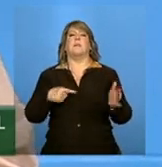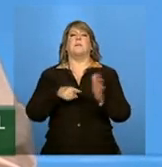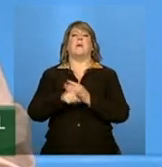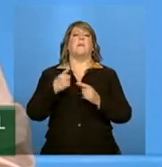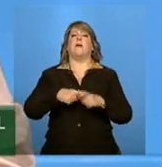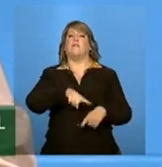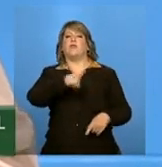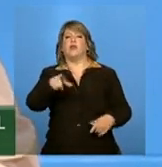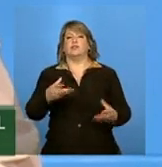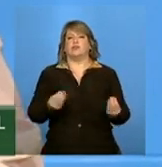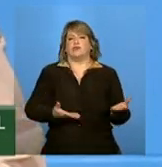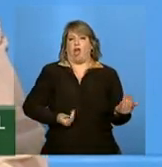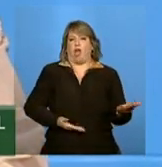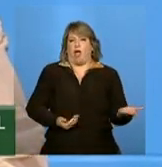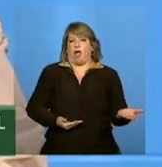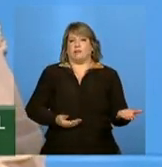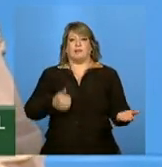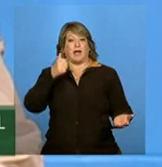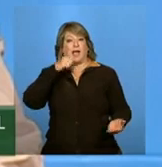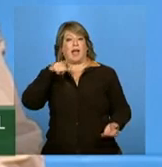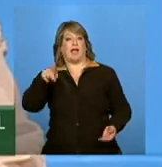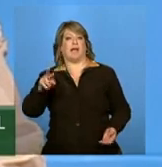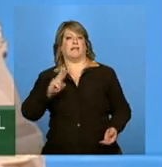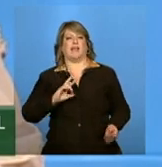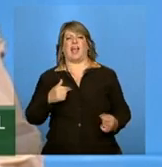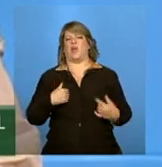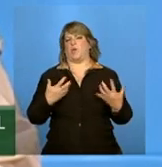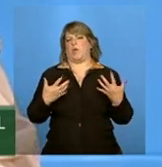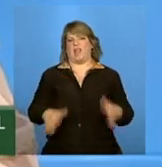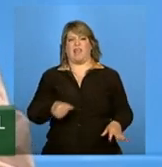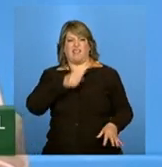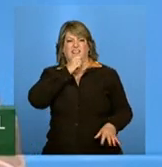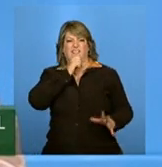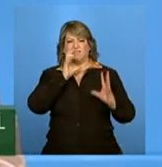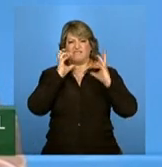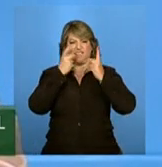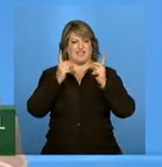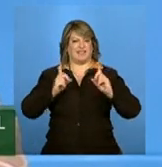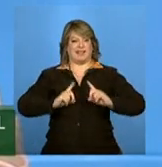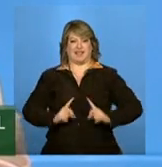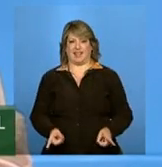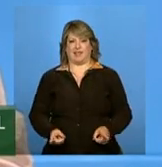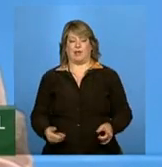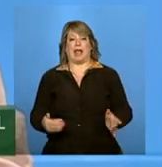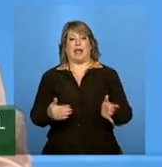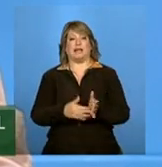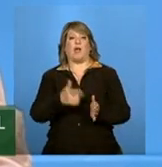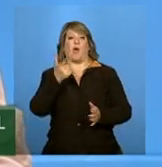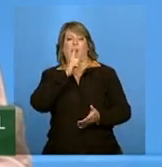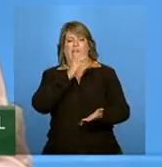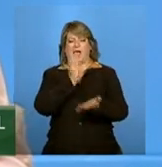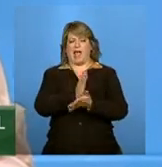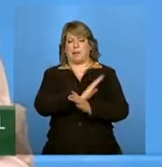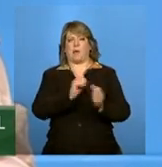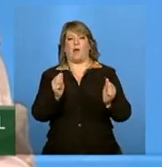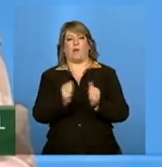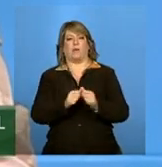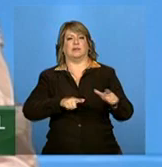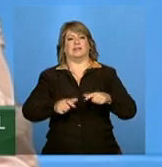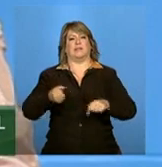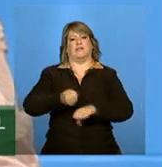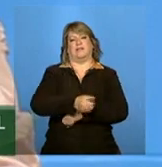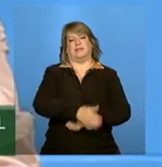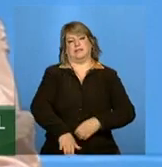tão jovem? Aí ela disse, ah, é porque eu não quero ficar velha até conseguirmos erradicar o trabalho infantil.